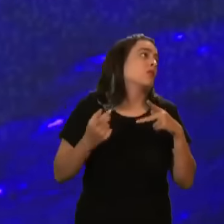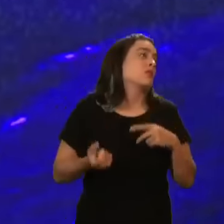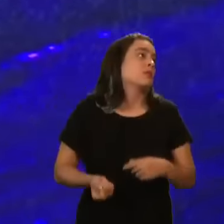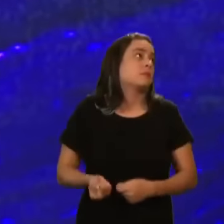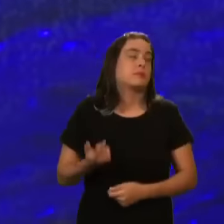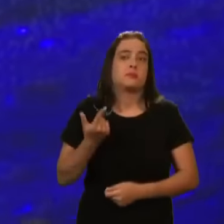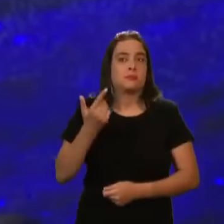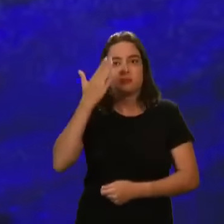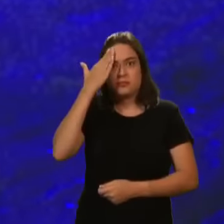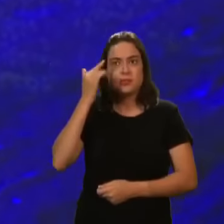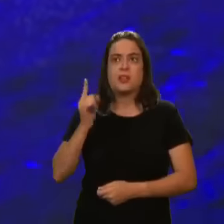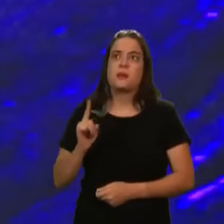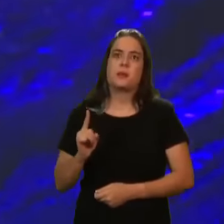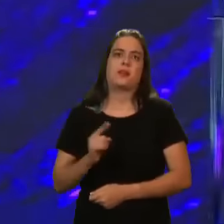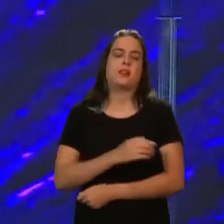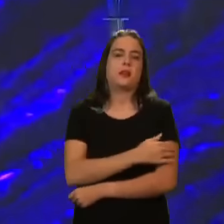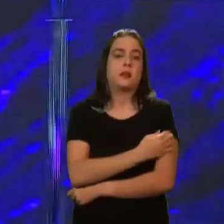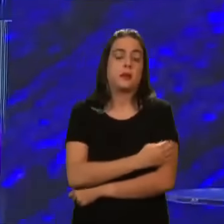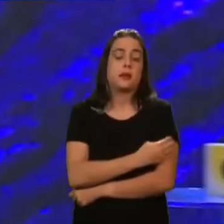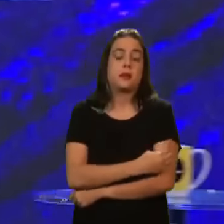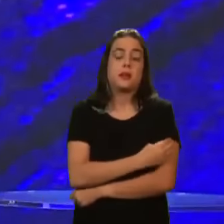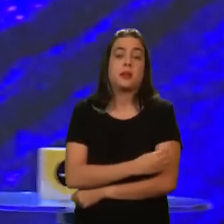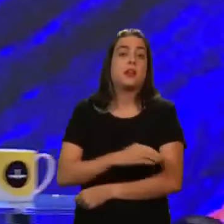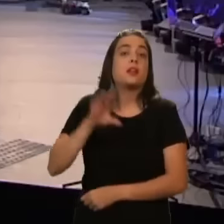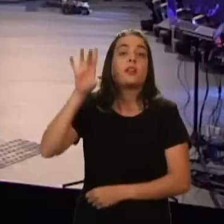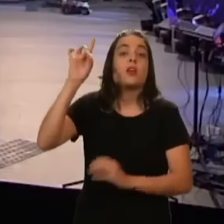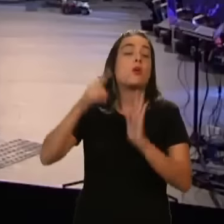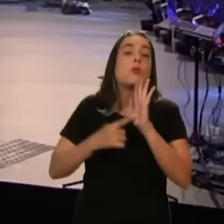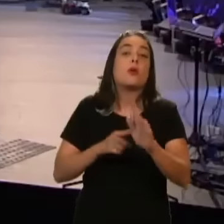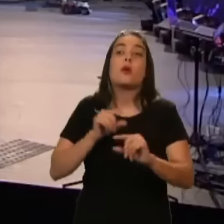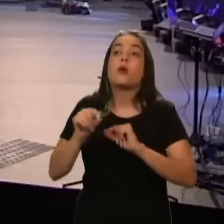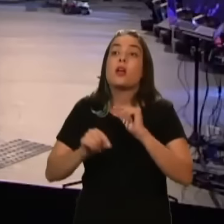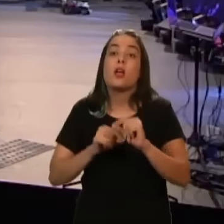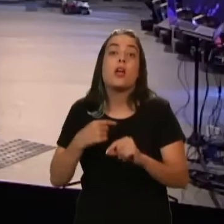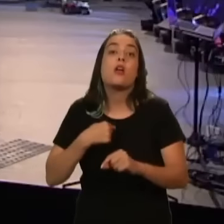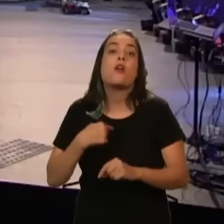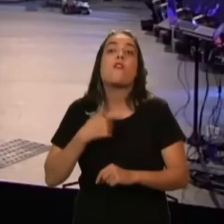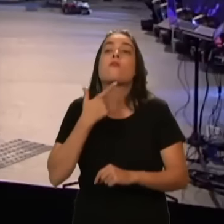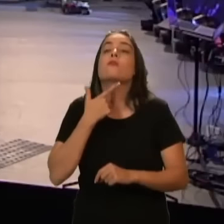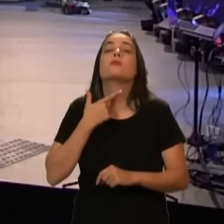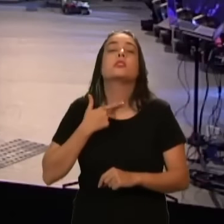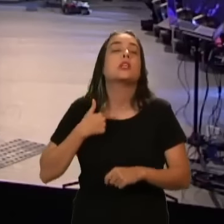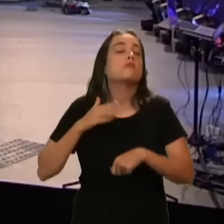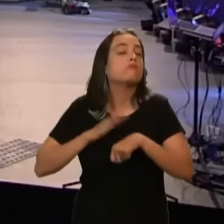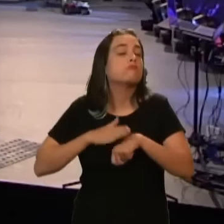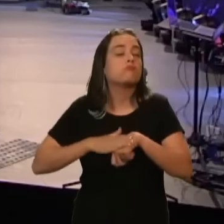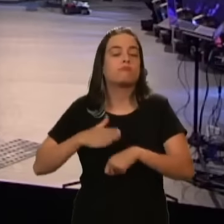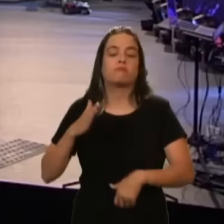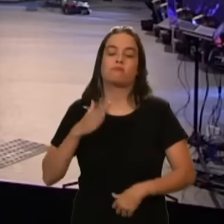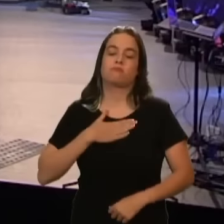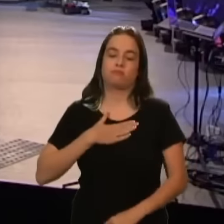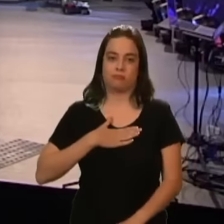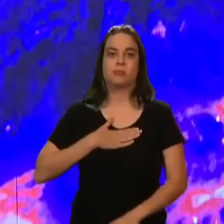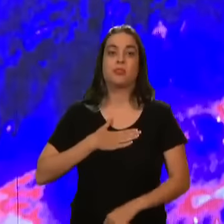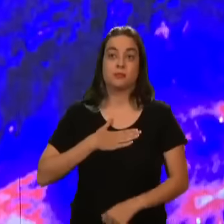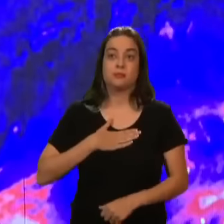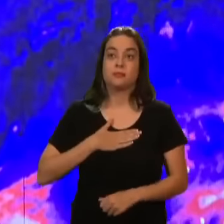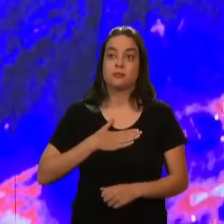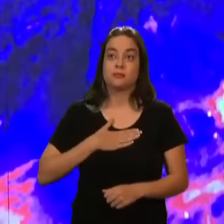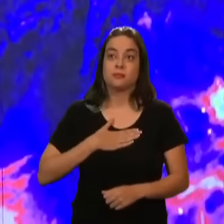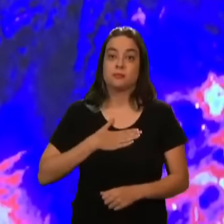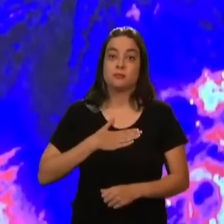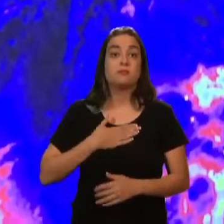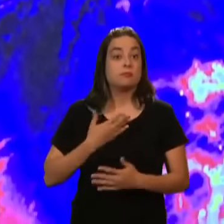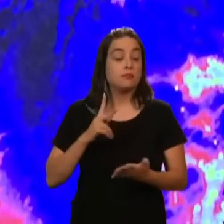sabe o que é eu estar aqui em cima hoje pregando? É Deus dizendo para o mundo assim: eu posso fazer o que eu quiser. Uma vez eu fiz a mula falar,